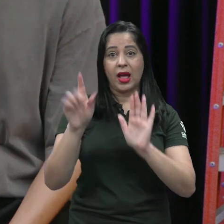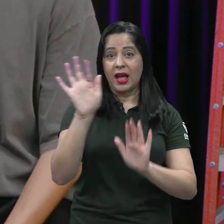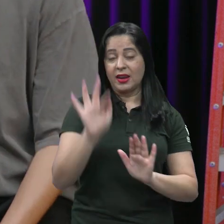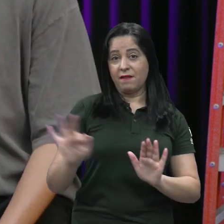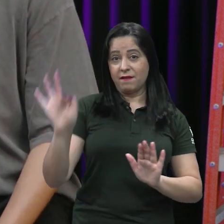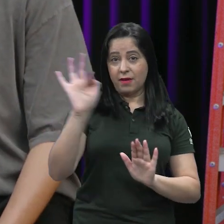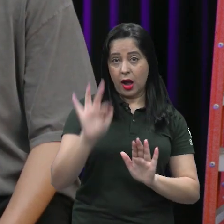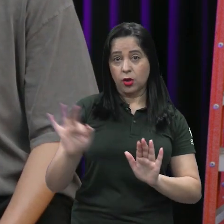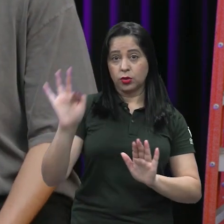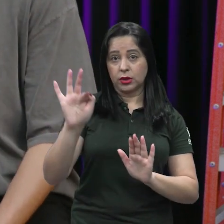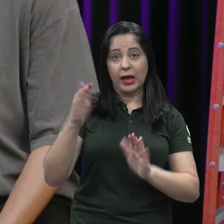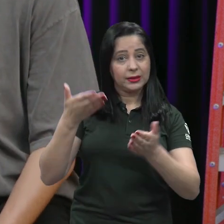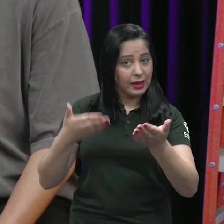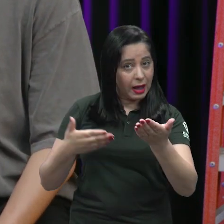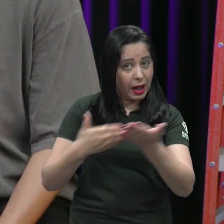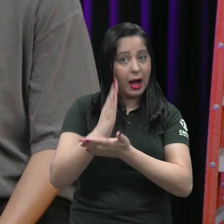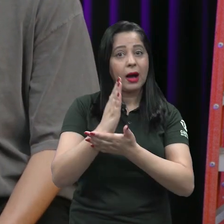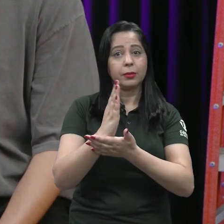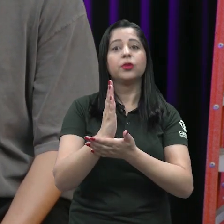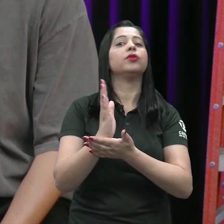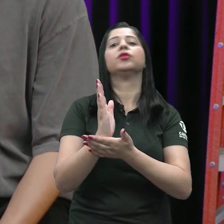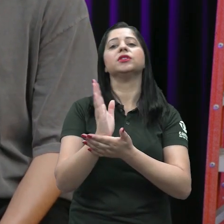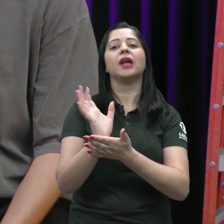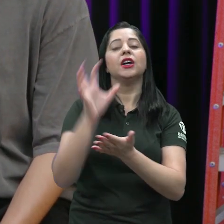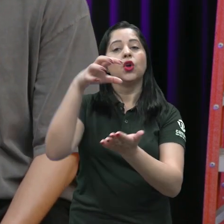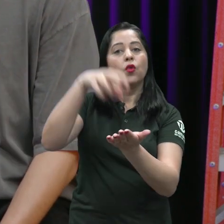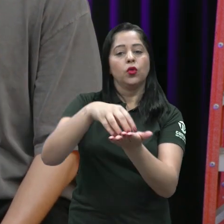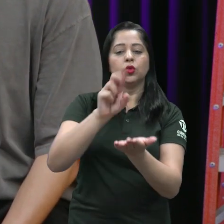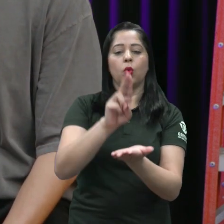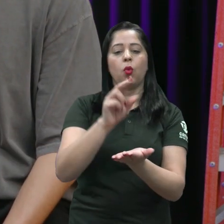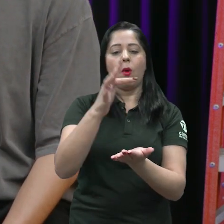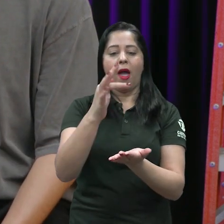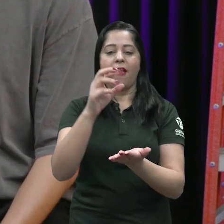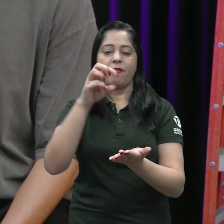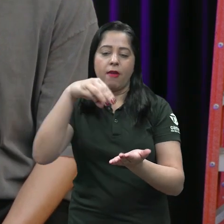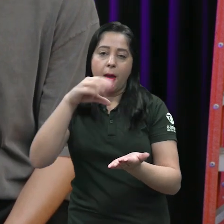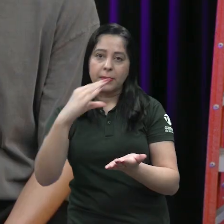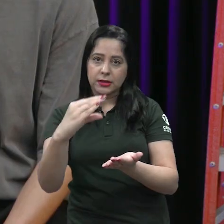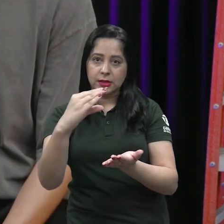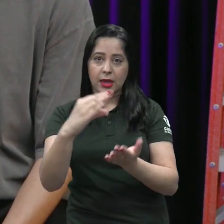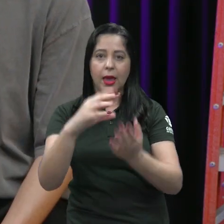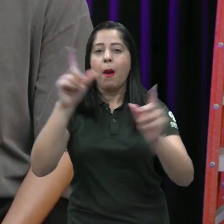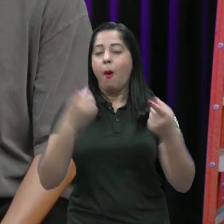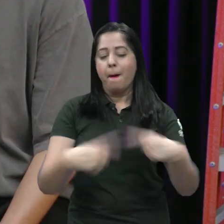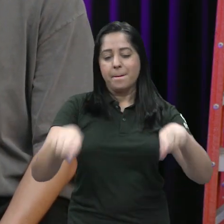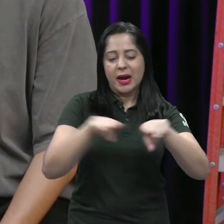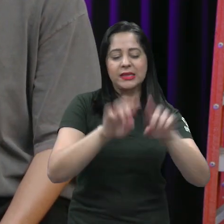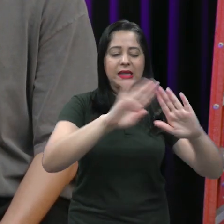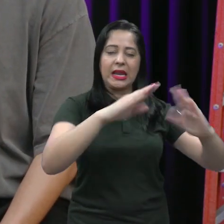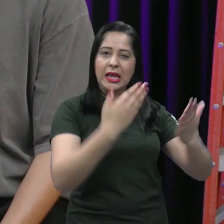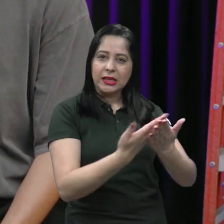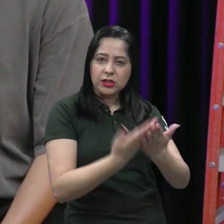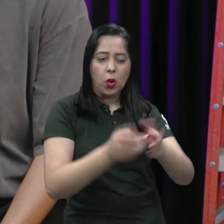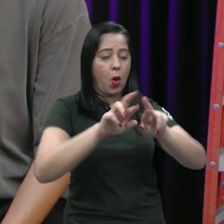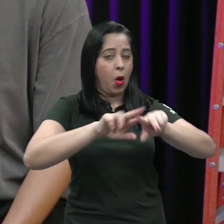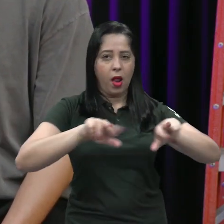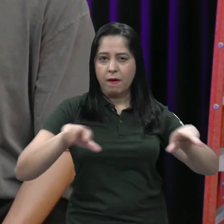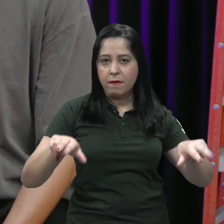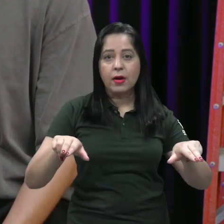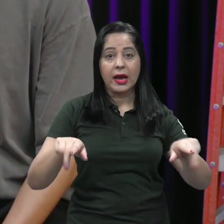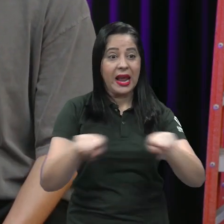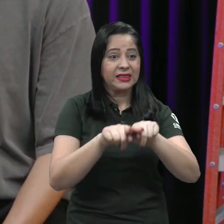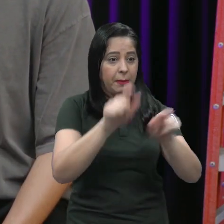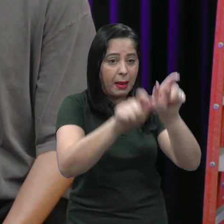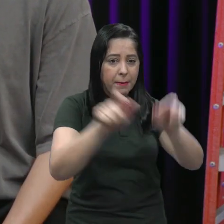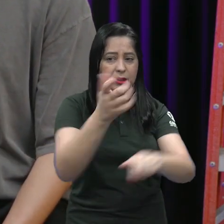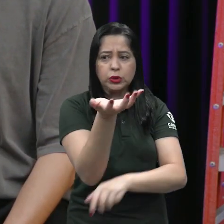universidade, foi aprovado pelo Fundo Municipal de Cultura, o FMC, e envolveu escolas públicas, pessoas de situação de rua e